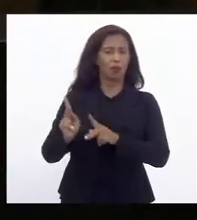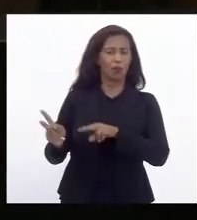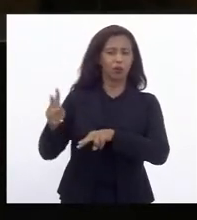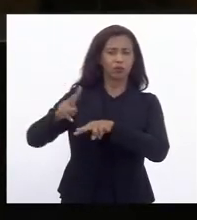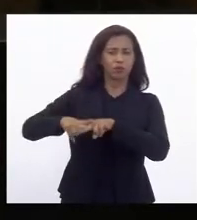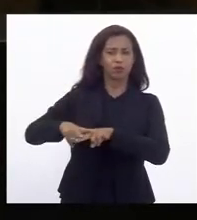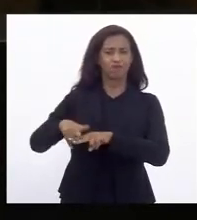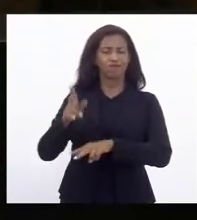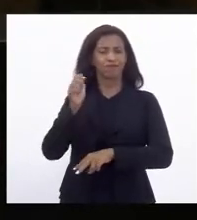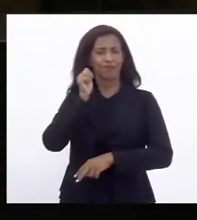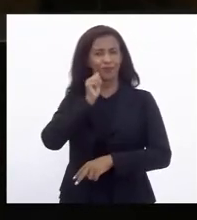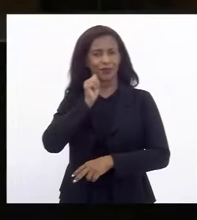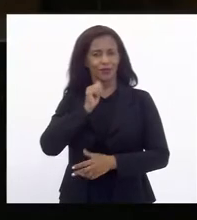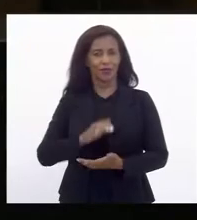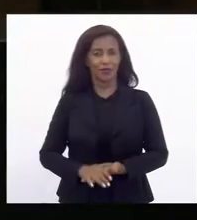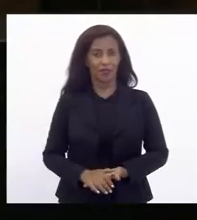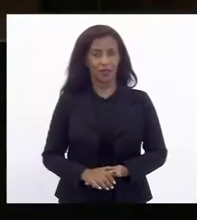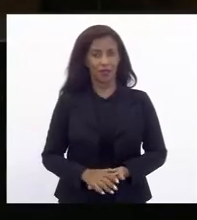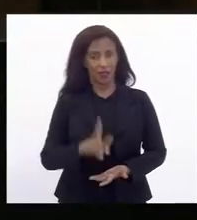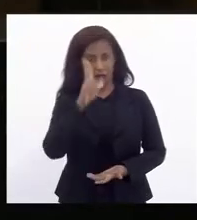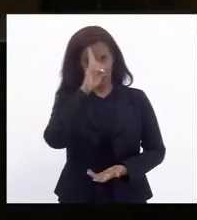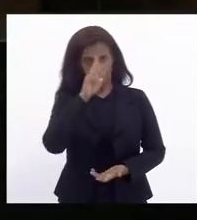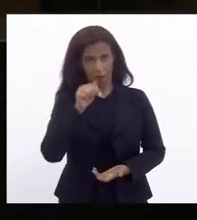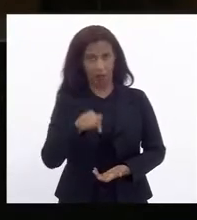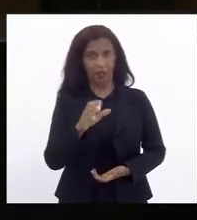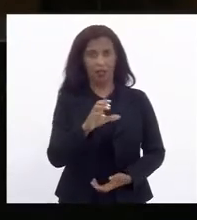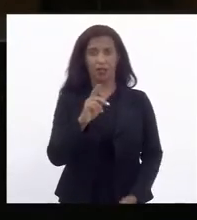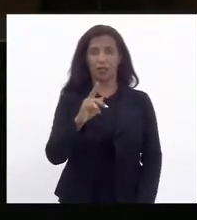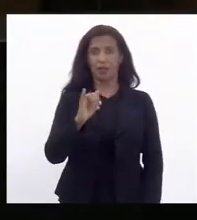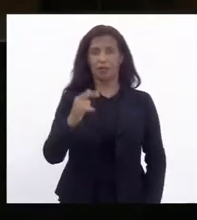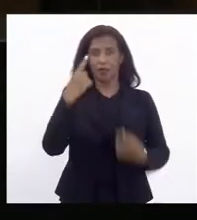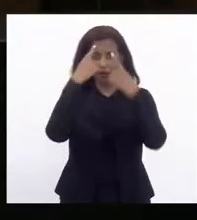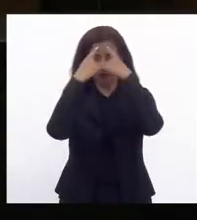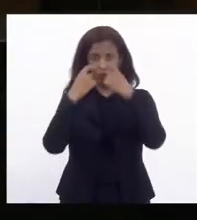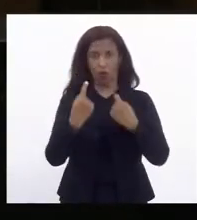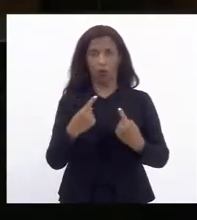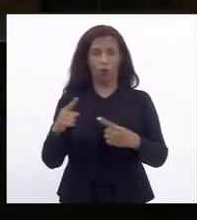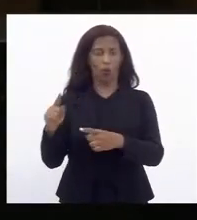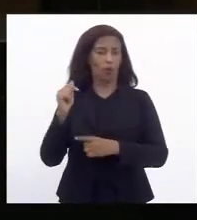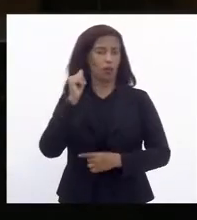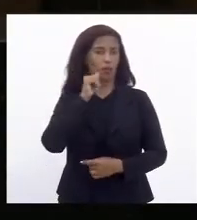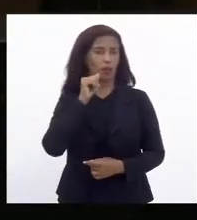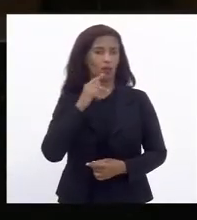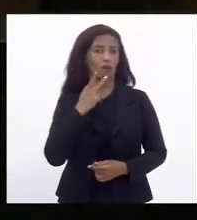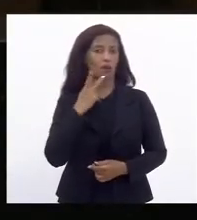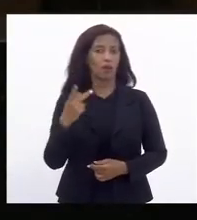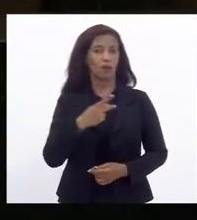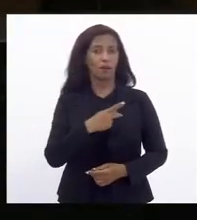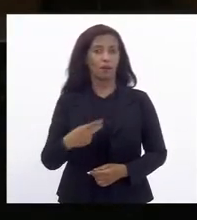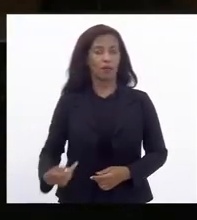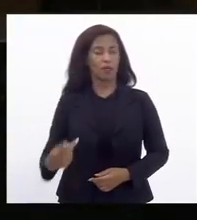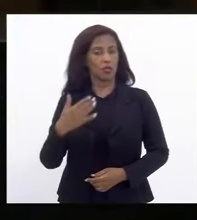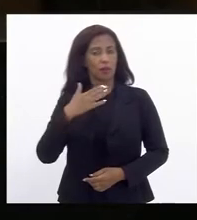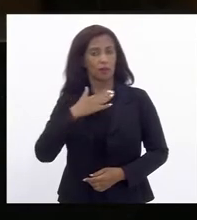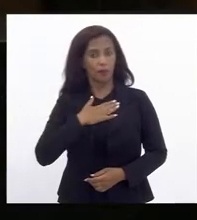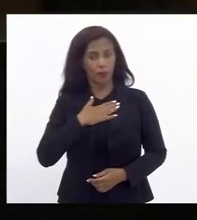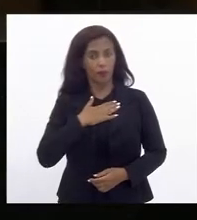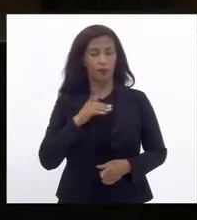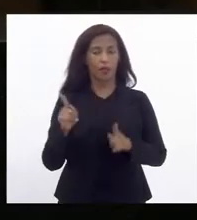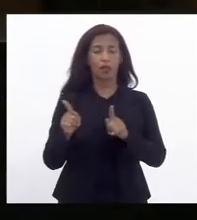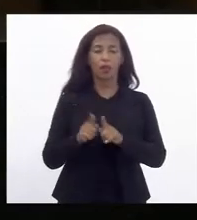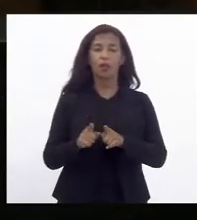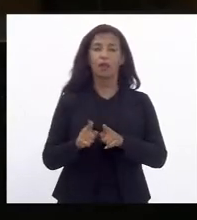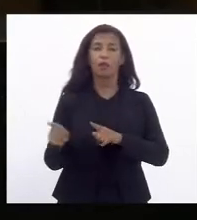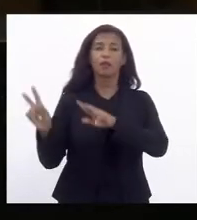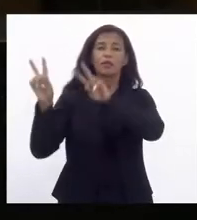carcerária feminina. E eu quero lembrar aqui a CPI da violência contra a mulher, que foi presidida por mim, e que